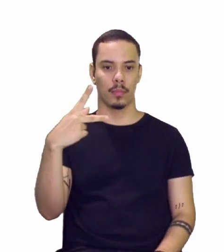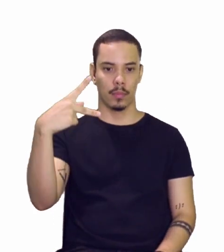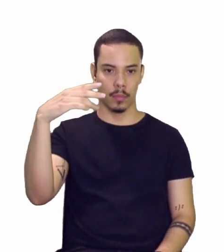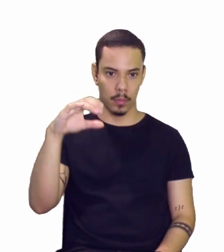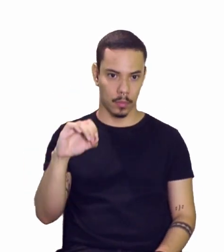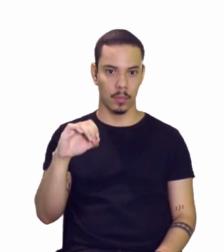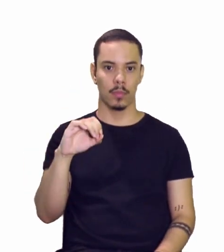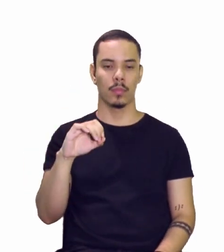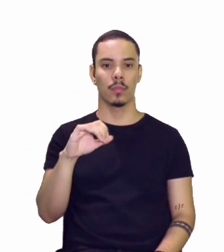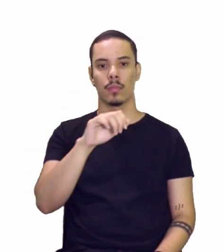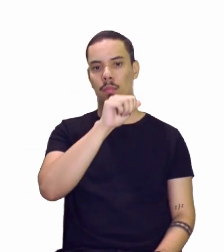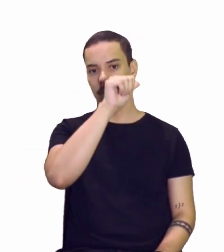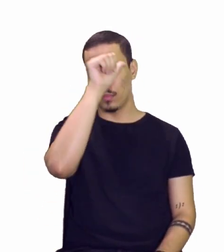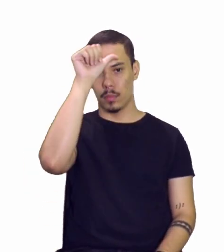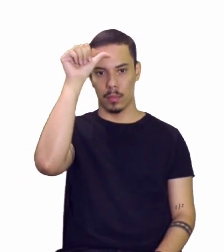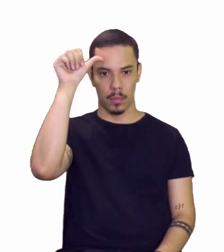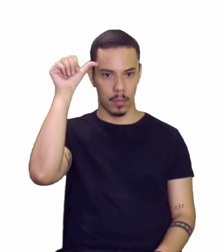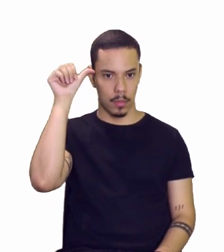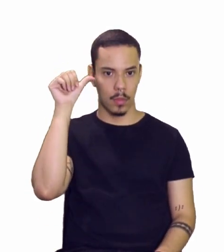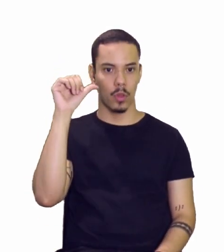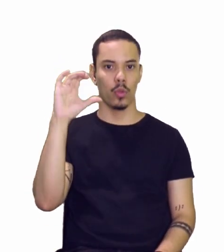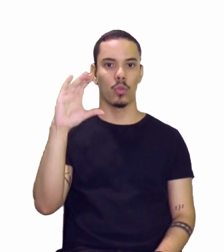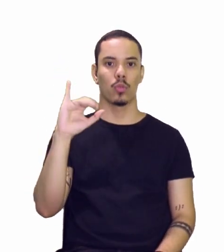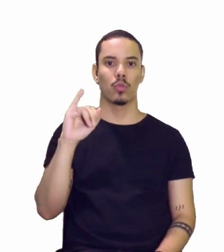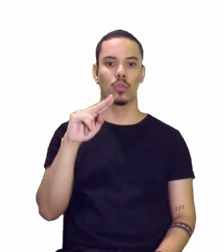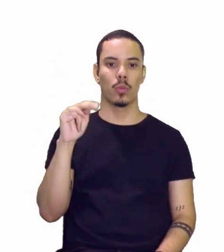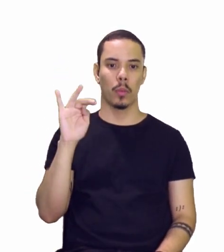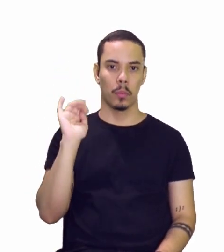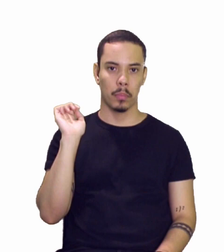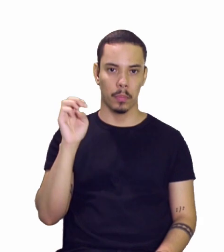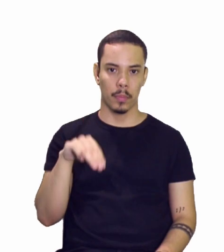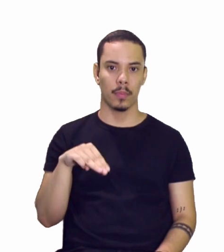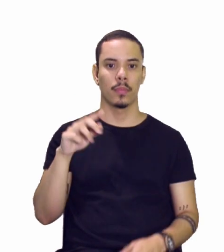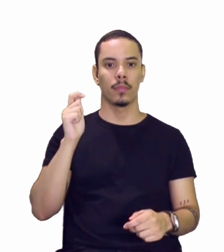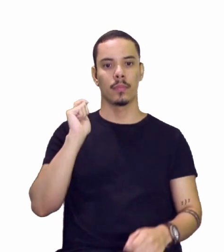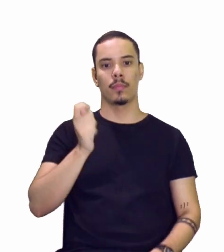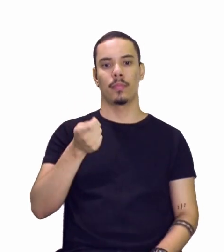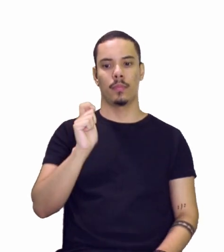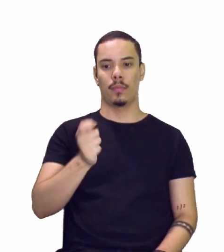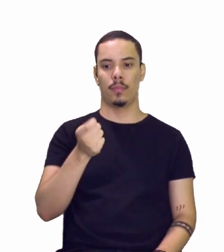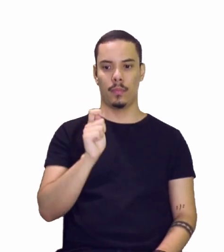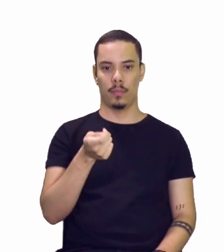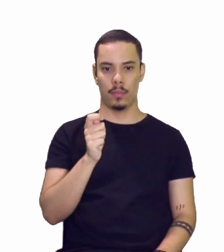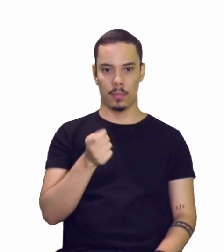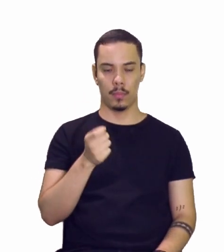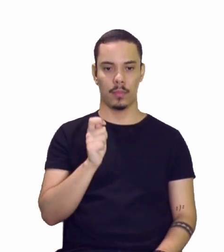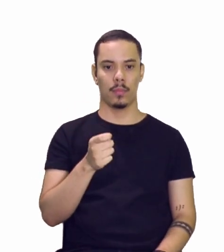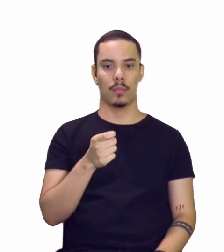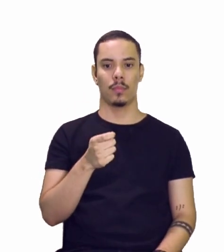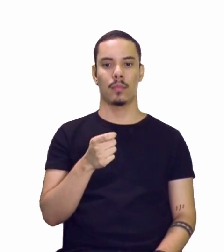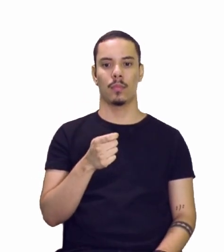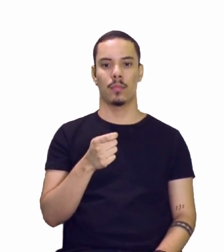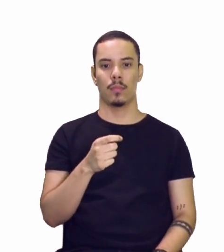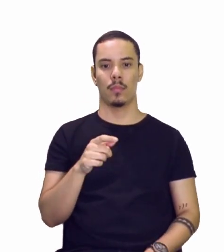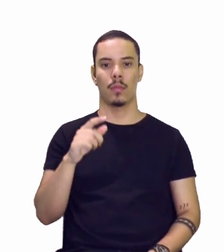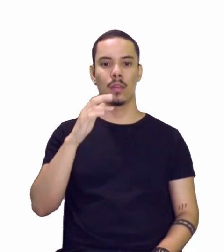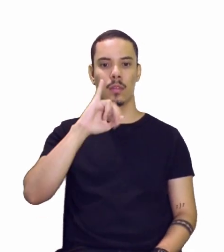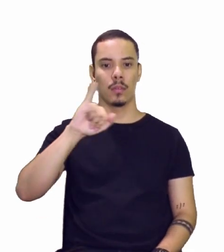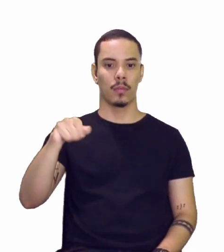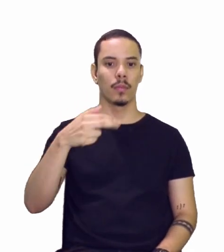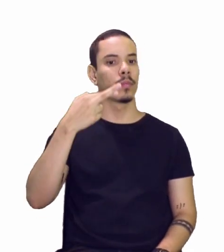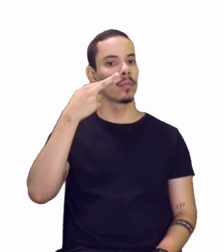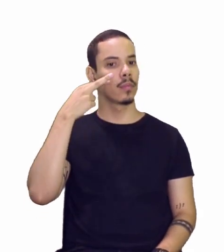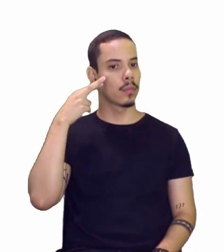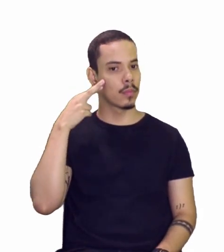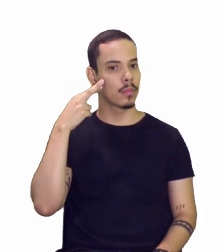Paraíso, Cujubim, Machadinho do Oeste, Vale do Anari, Theobroma,